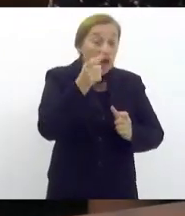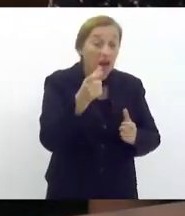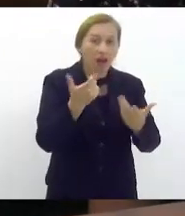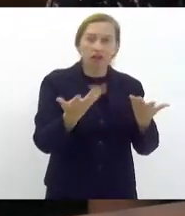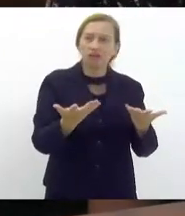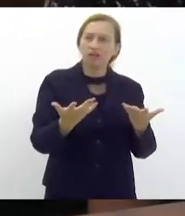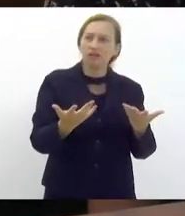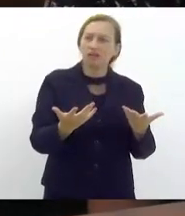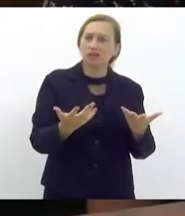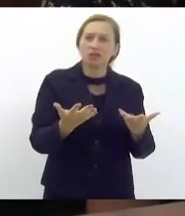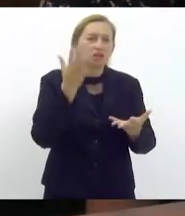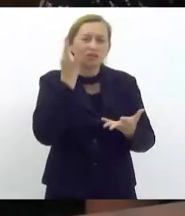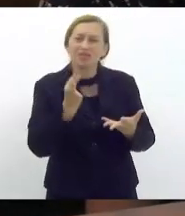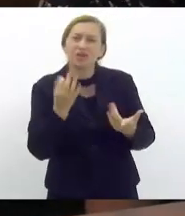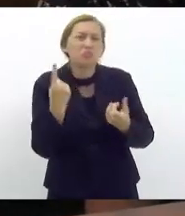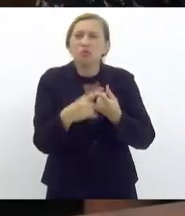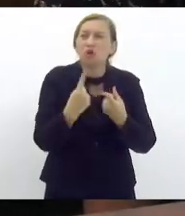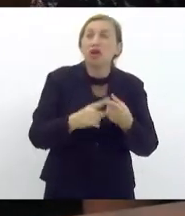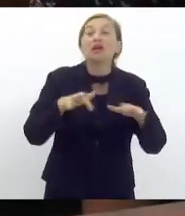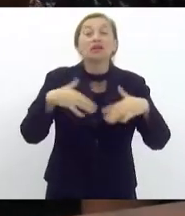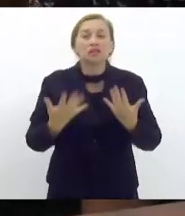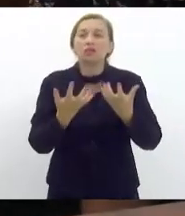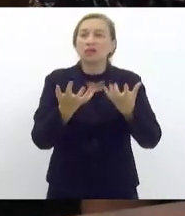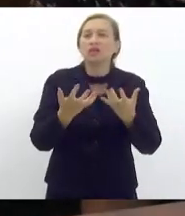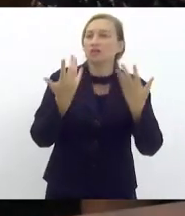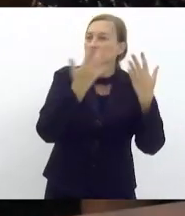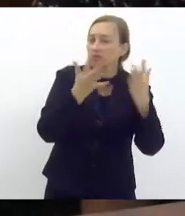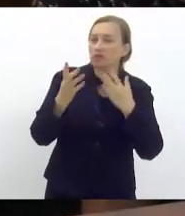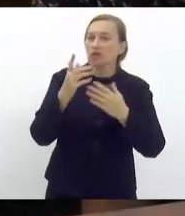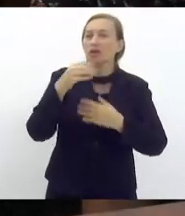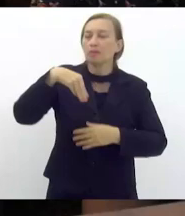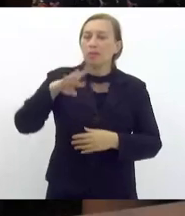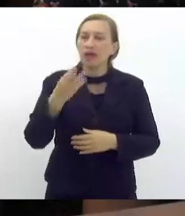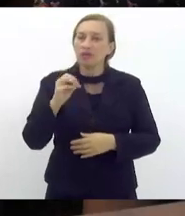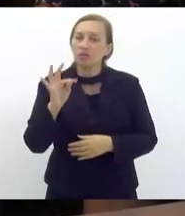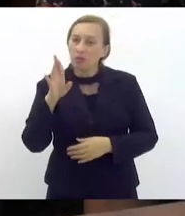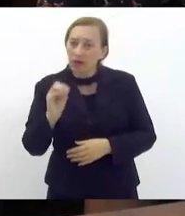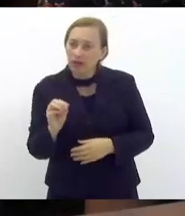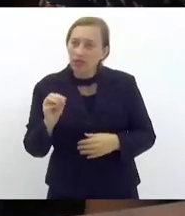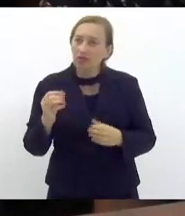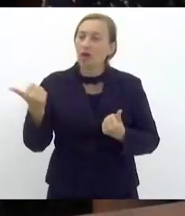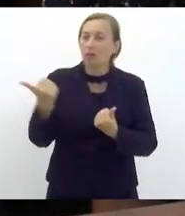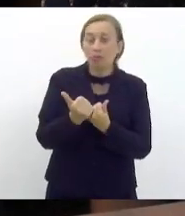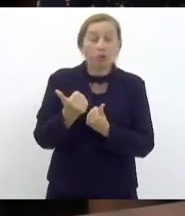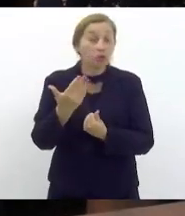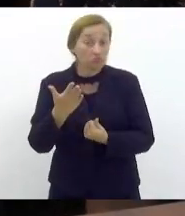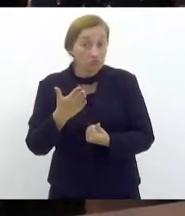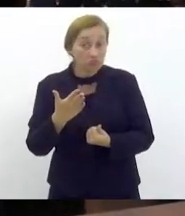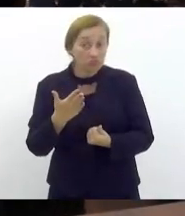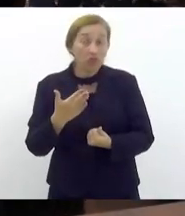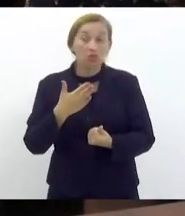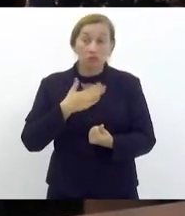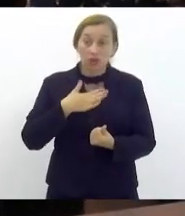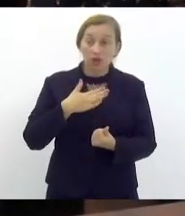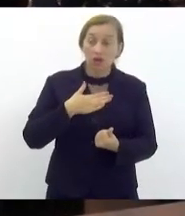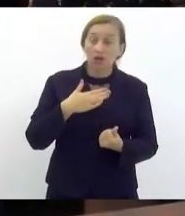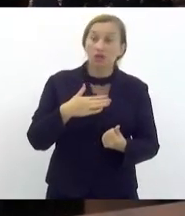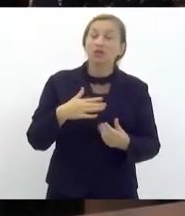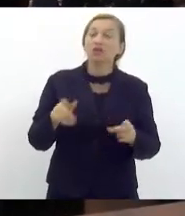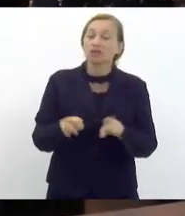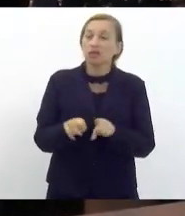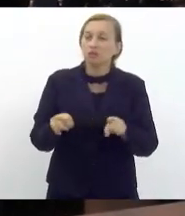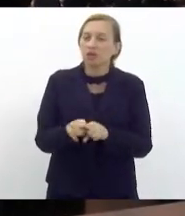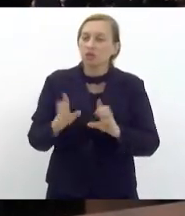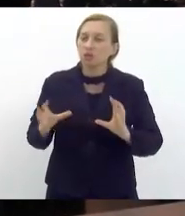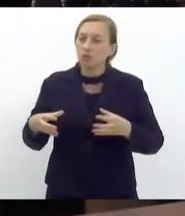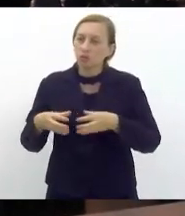e a gente até agora não sabe porque então quero parabenizar o Márcio goalberto Ele conta com todo meu apoio e com a maioria da bancada da